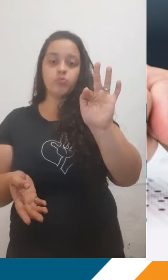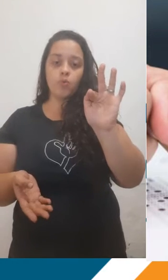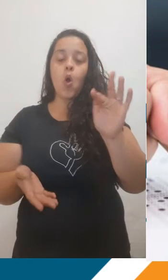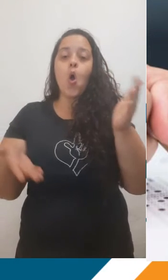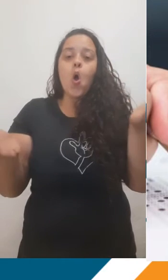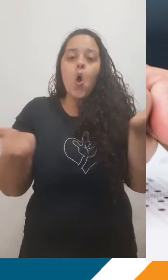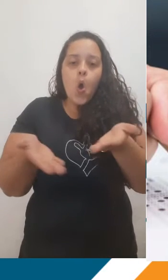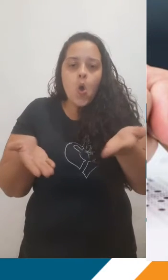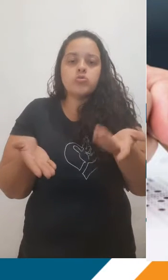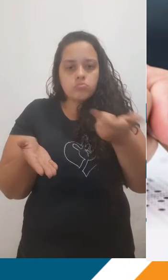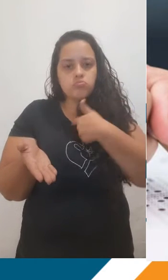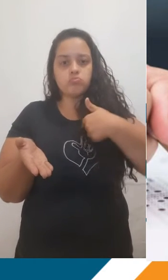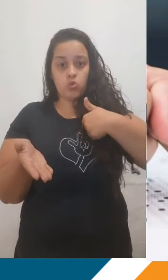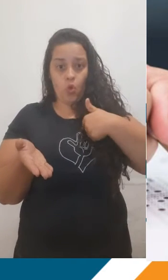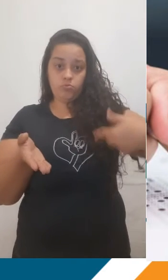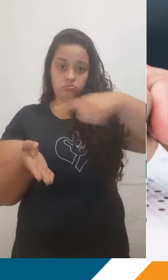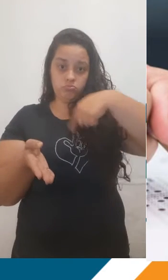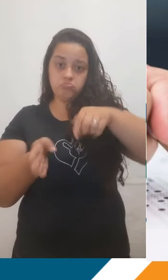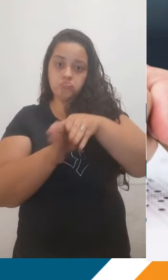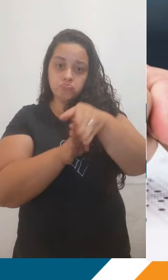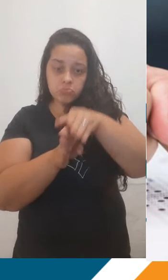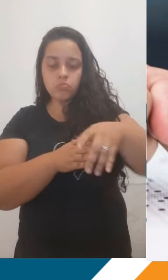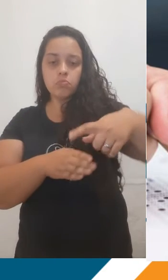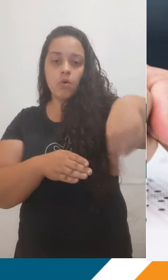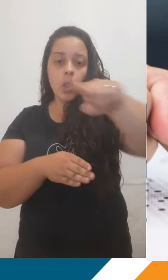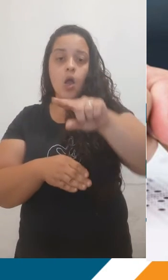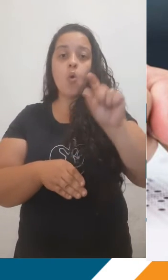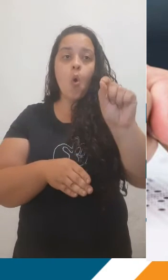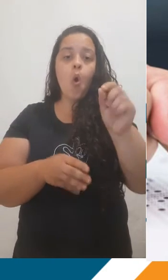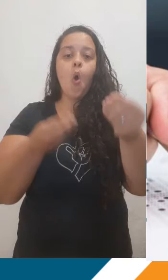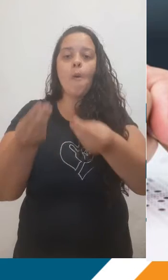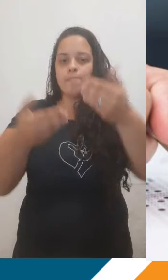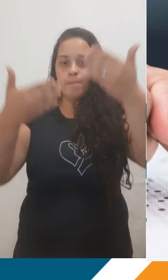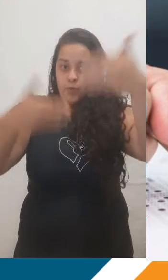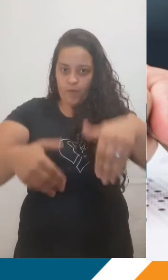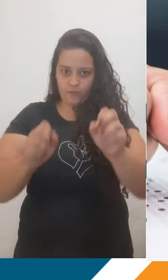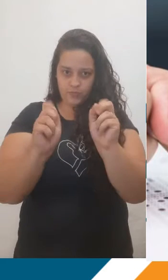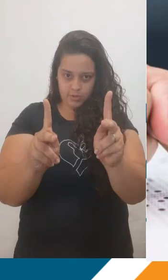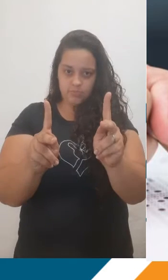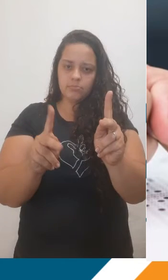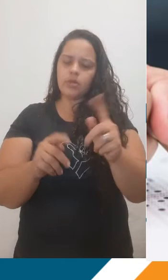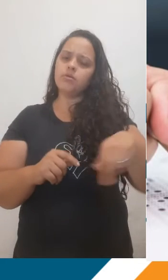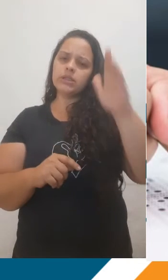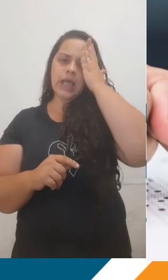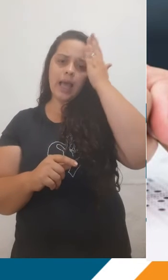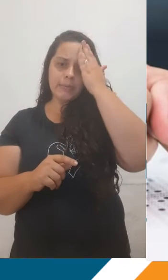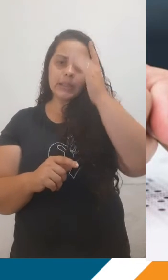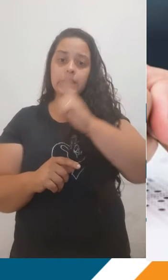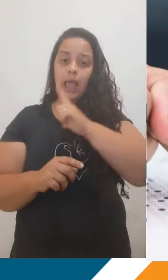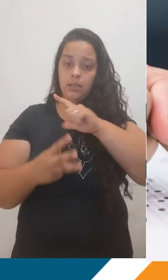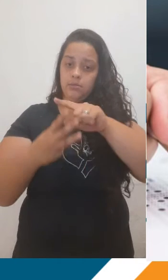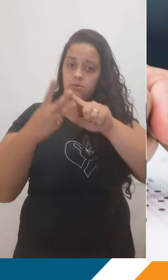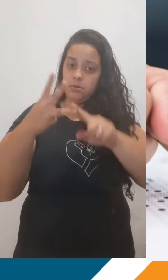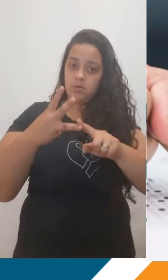Hoje nós iremos orientar vocês em relação às provas. Vamos lá? Sabemos que temos